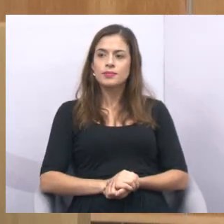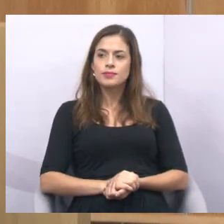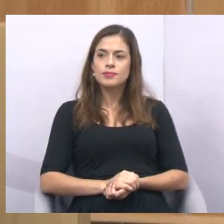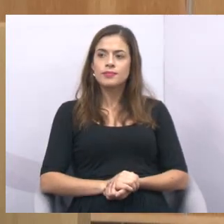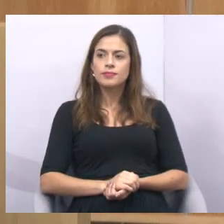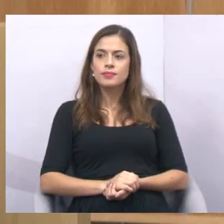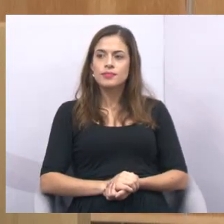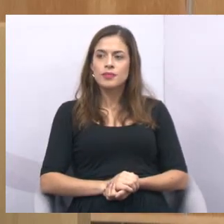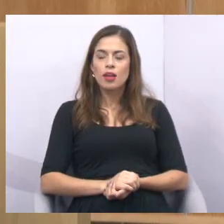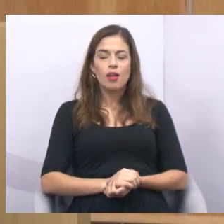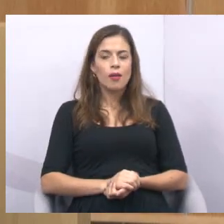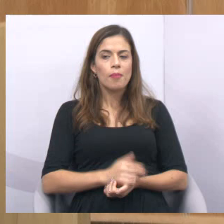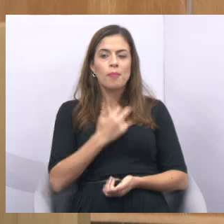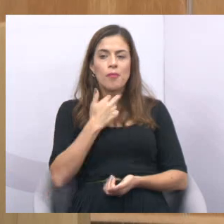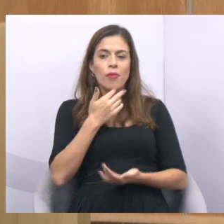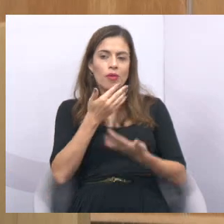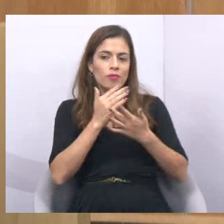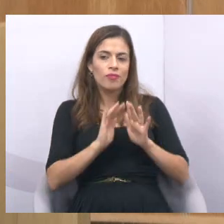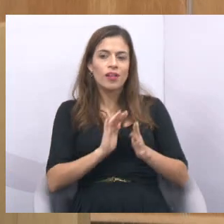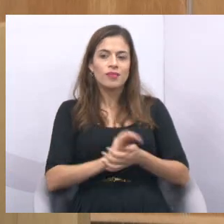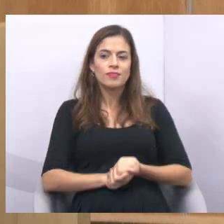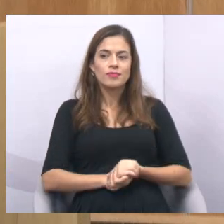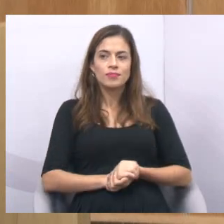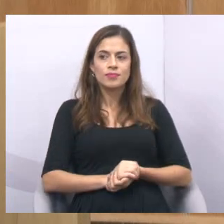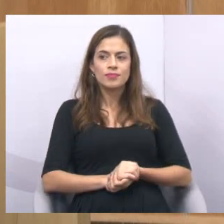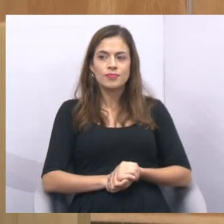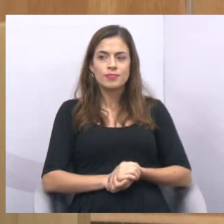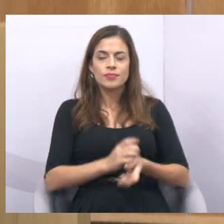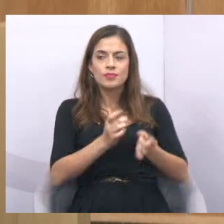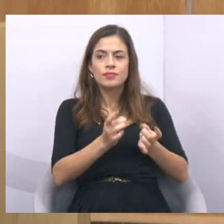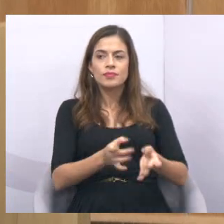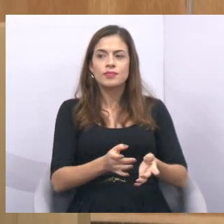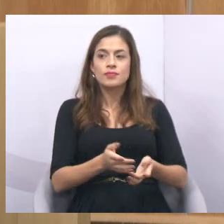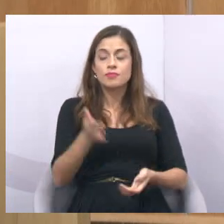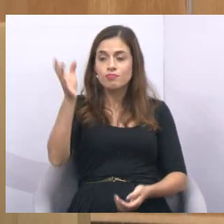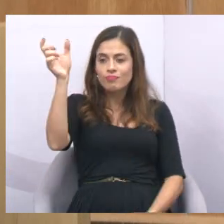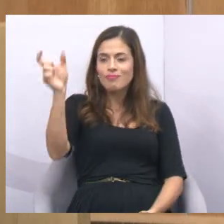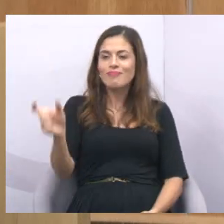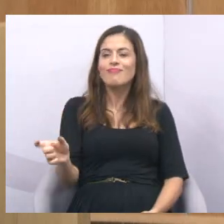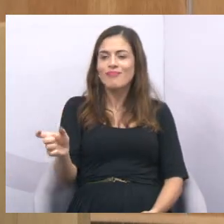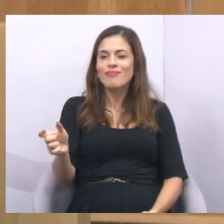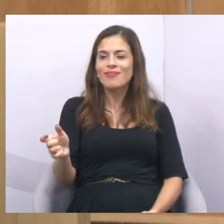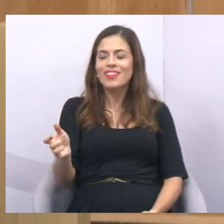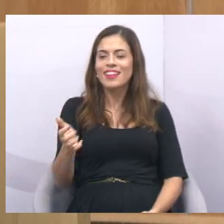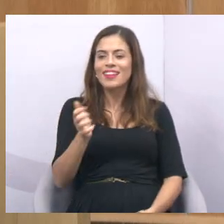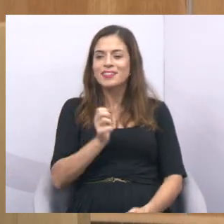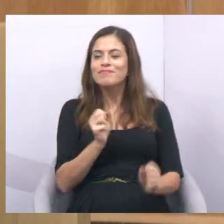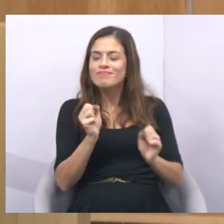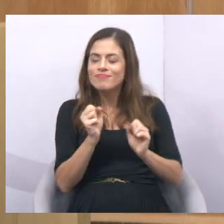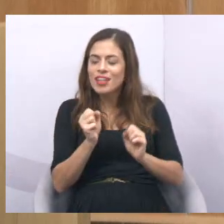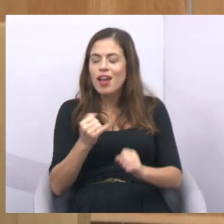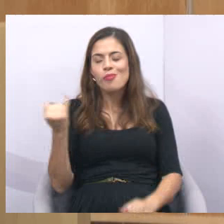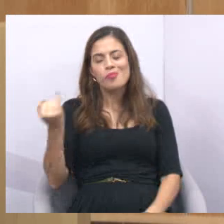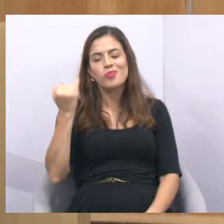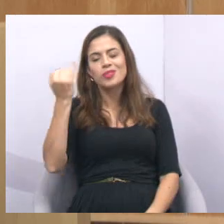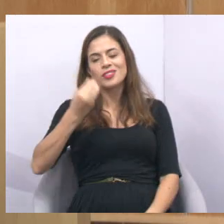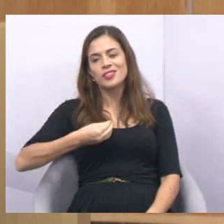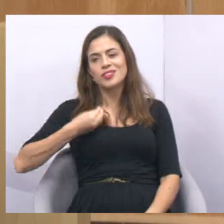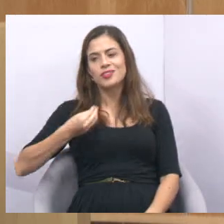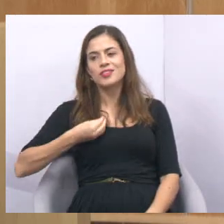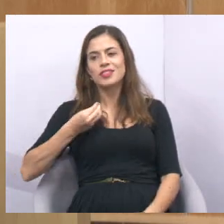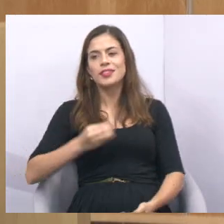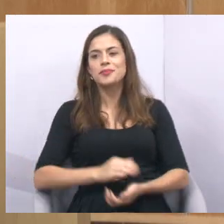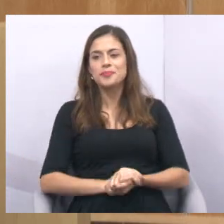deixa de fazer. Uma é quando uma pessoa que a gente quer bem e que foi importante na nossa